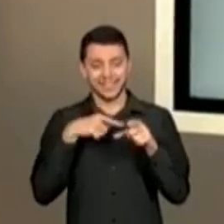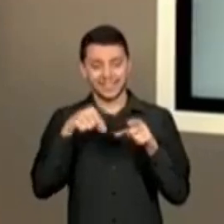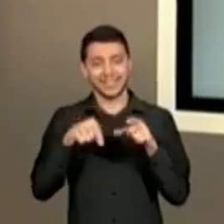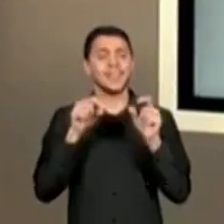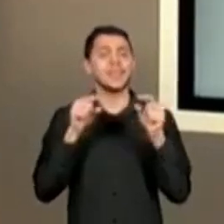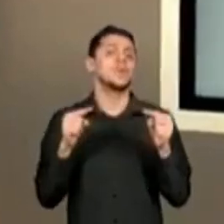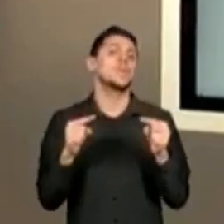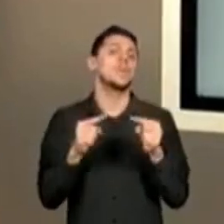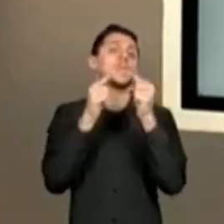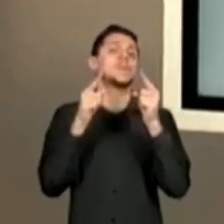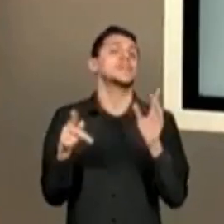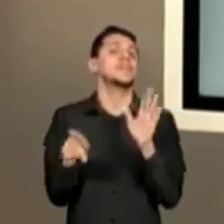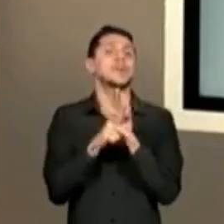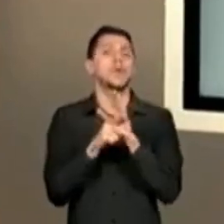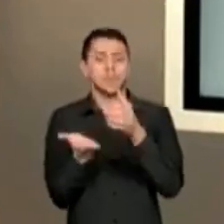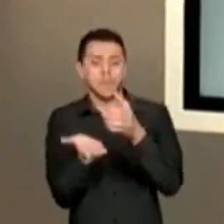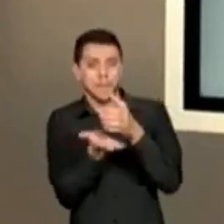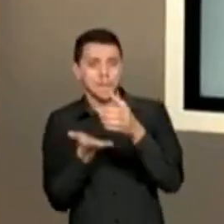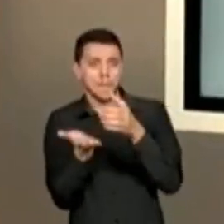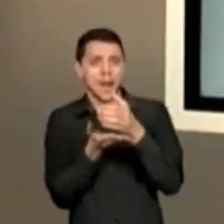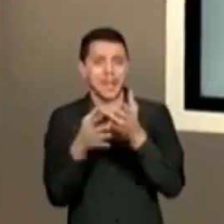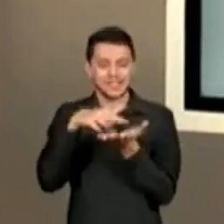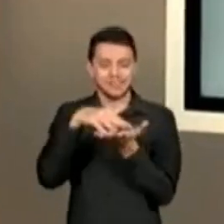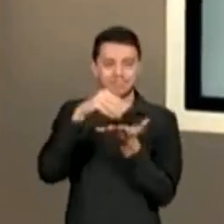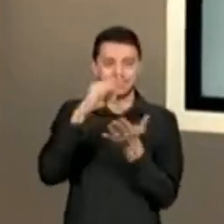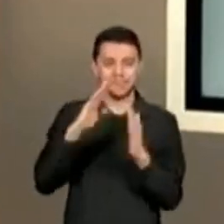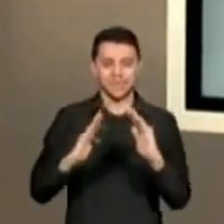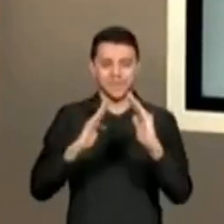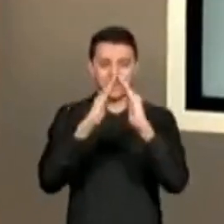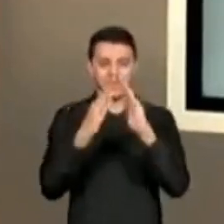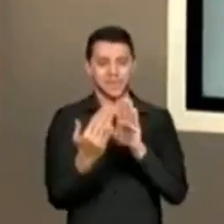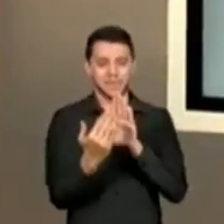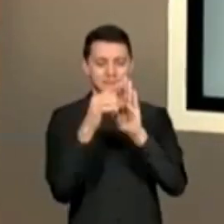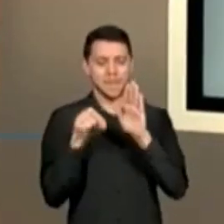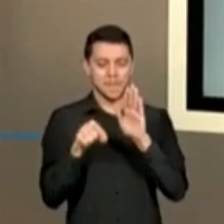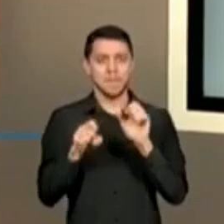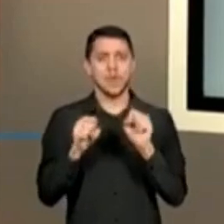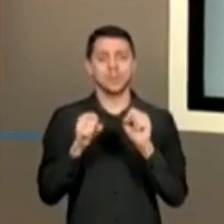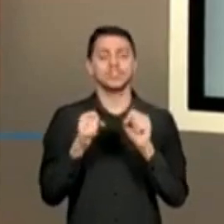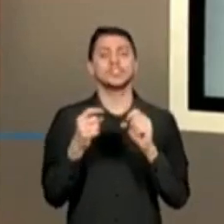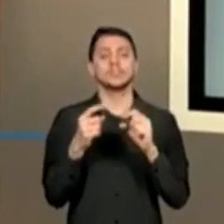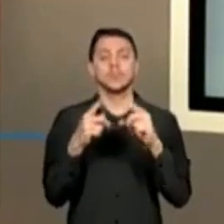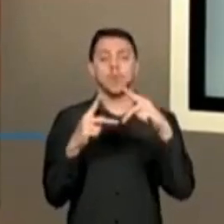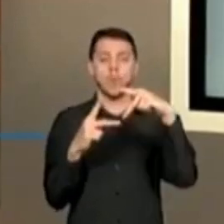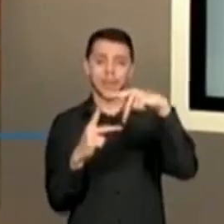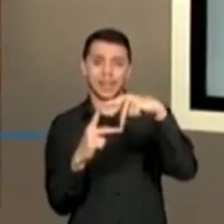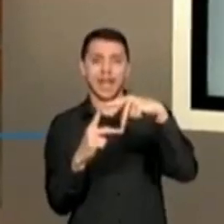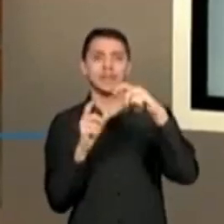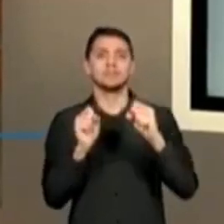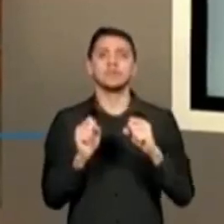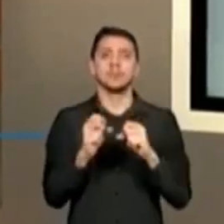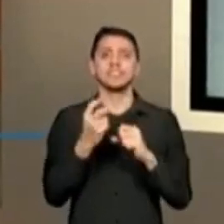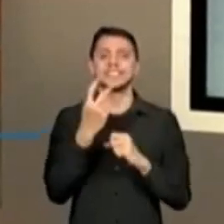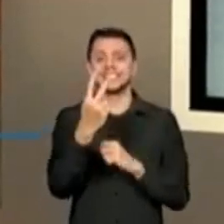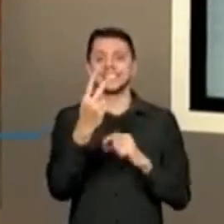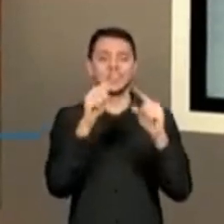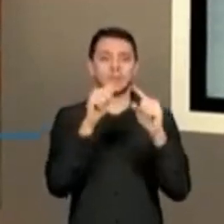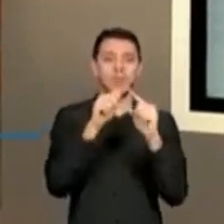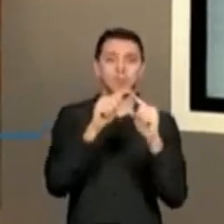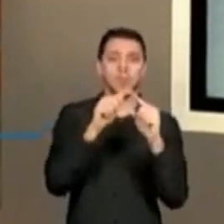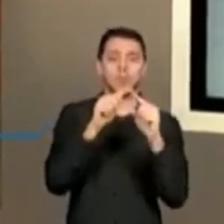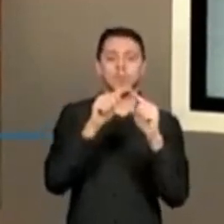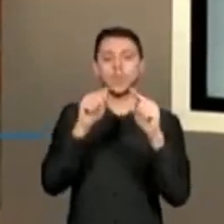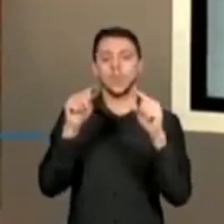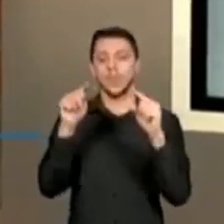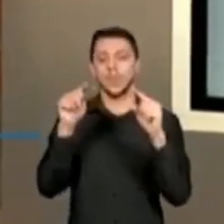base quadrada, uma base triangular. Mesmo com diferentes bases, a pirâmide não possui